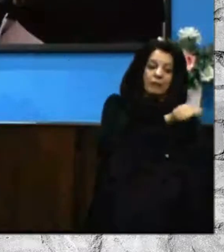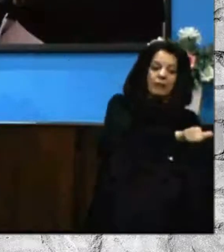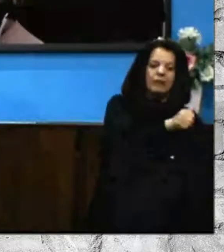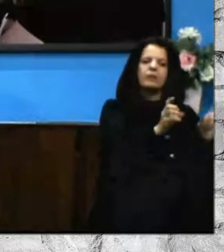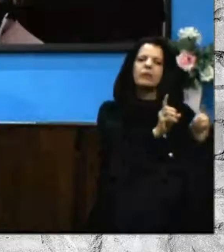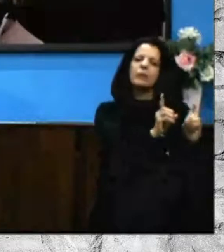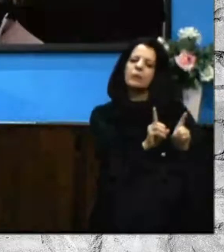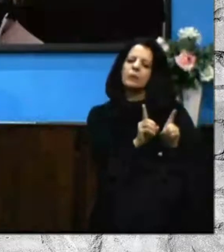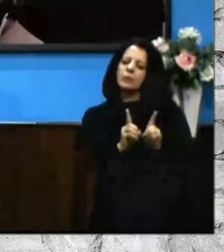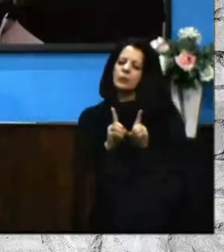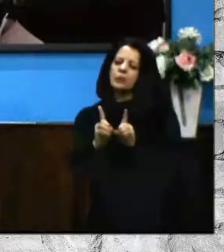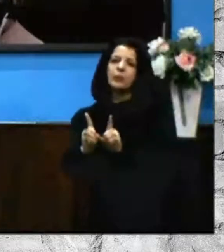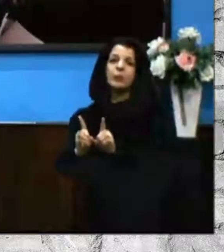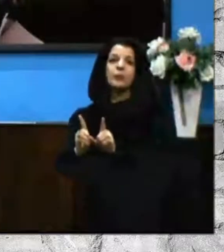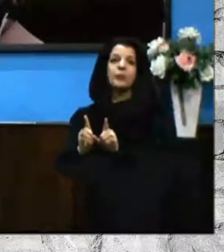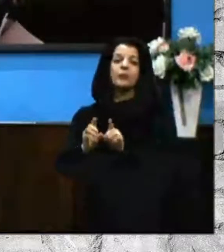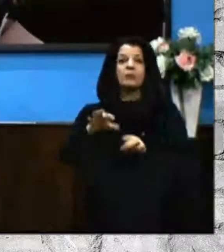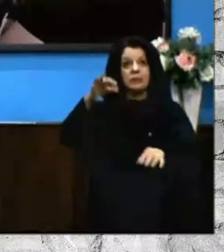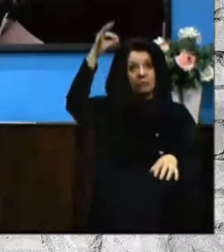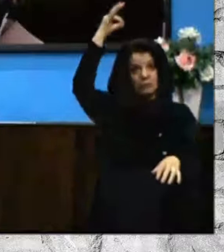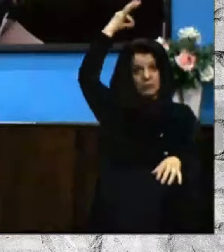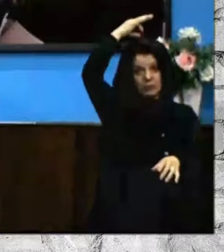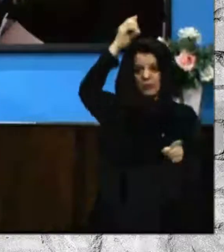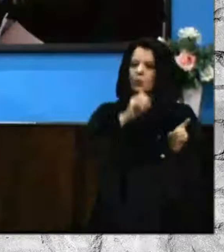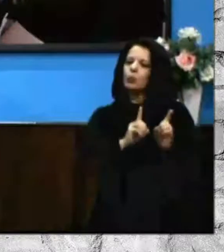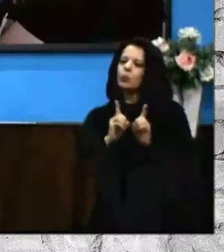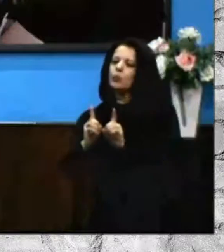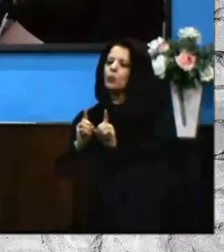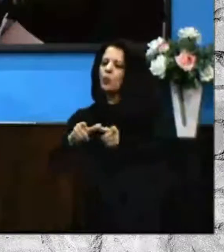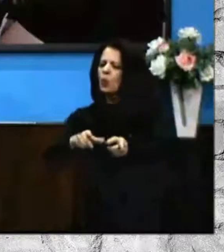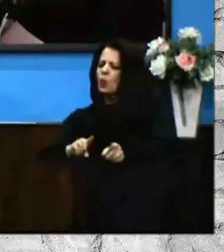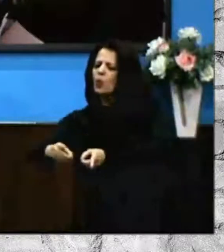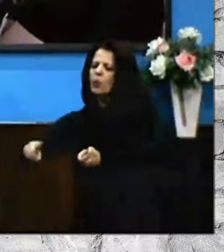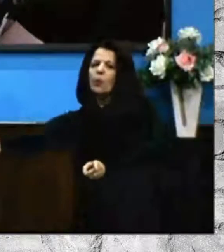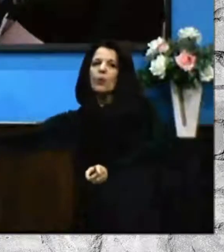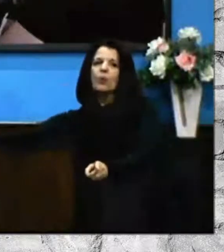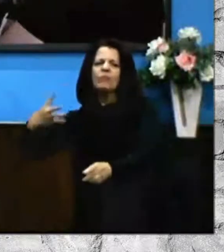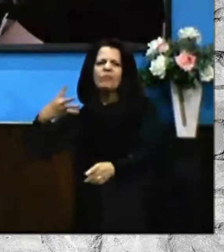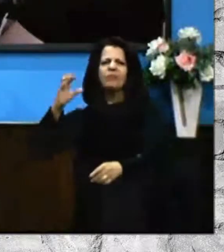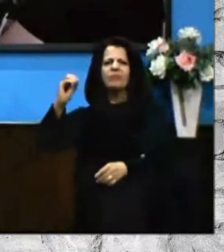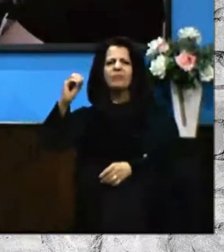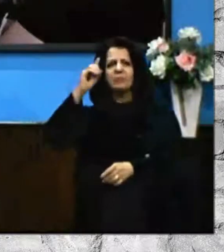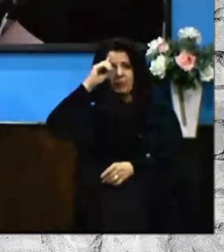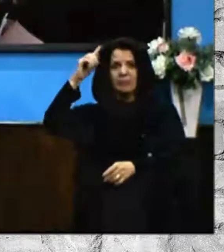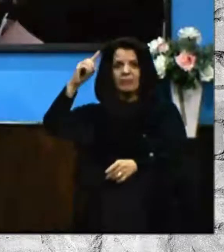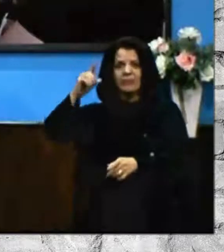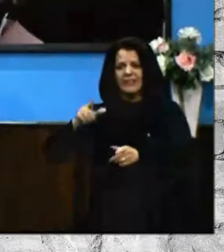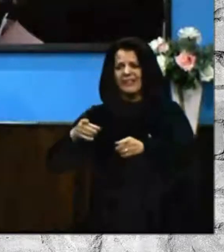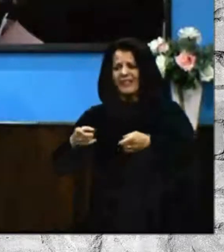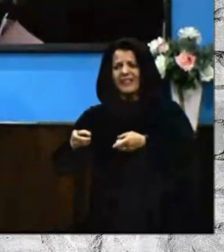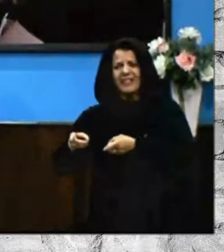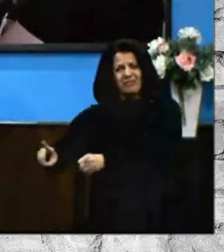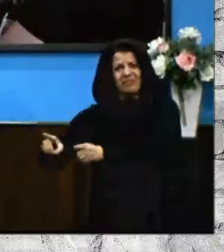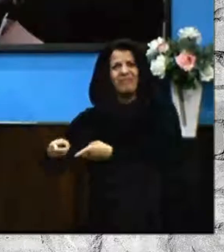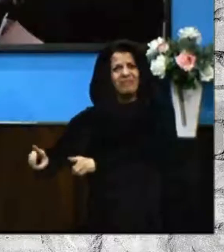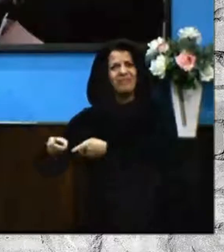pelo Espírito ao deserto. E o 2, e 40 dias foi tentado pelo diabo.